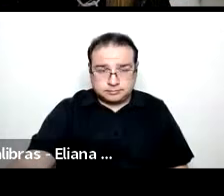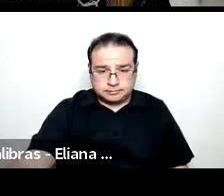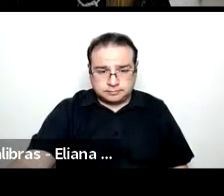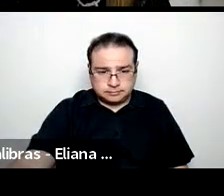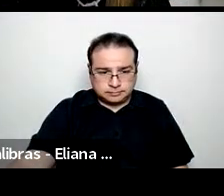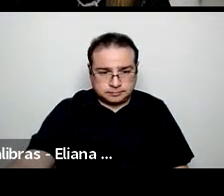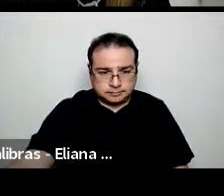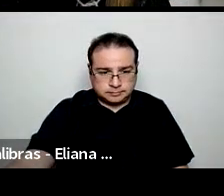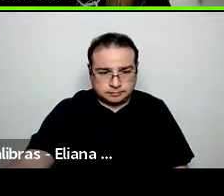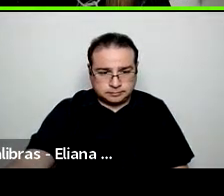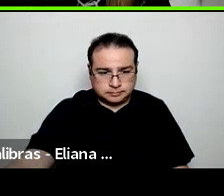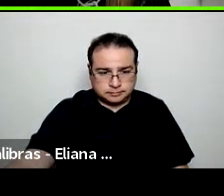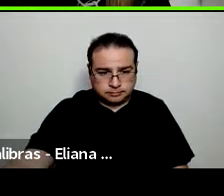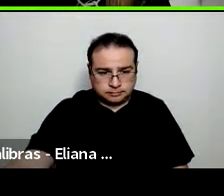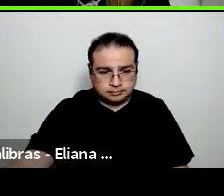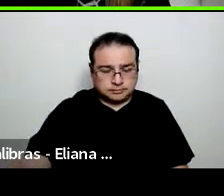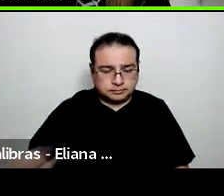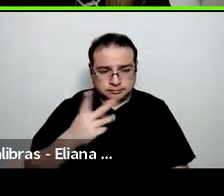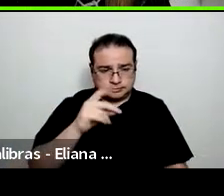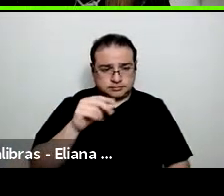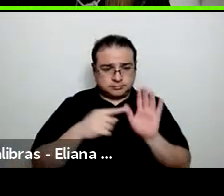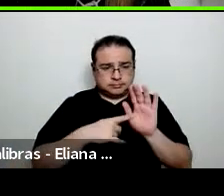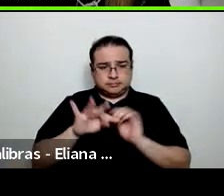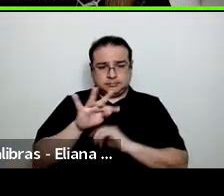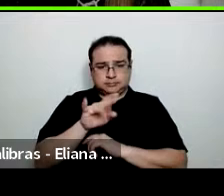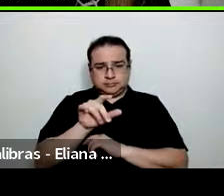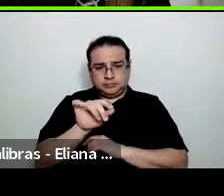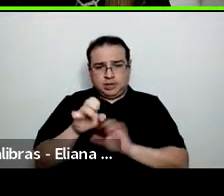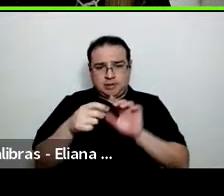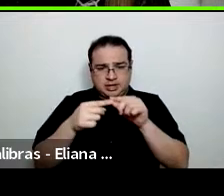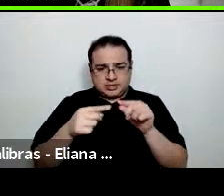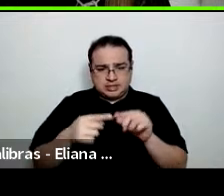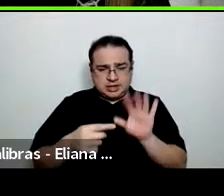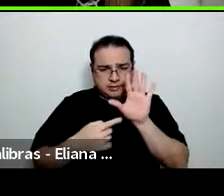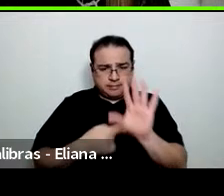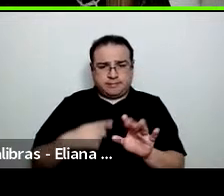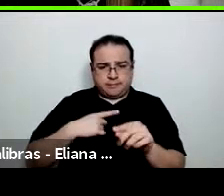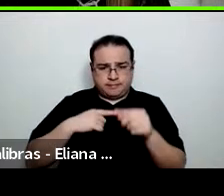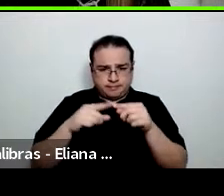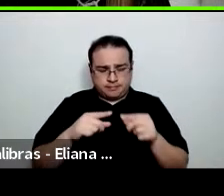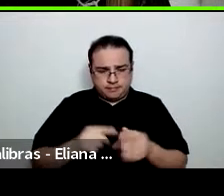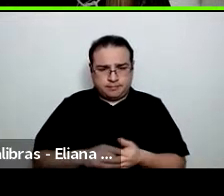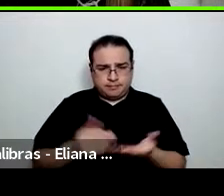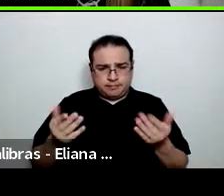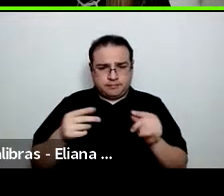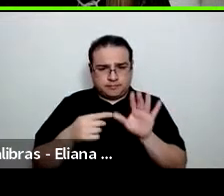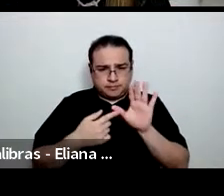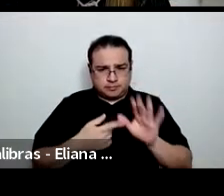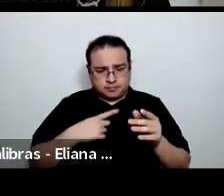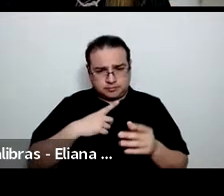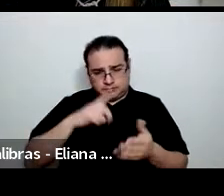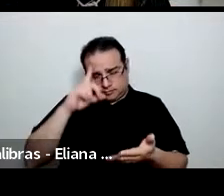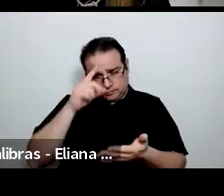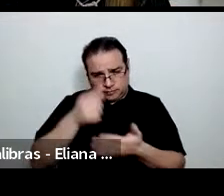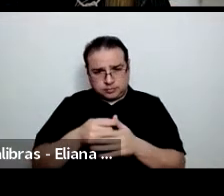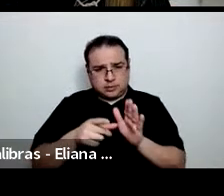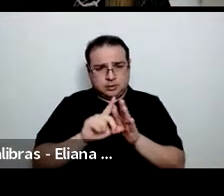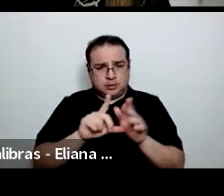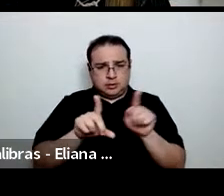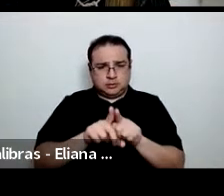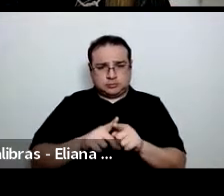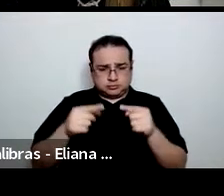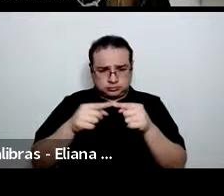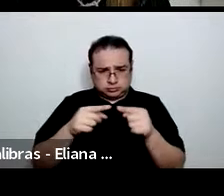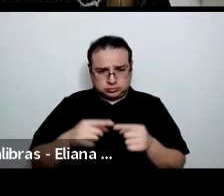do enunciado nº 35 da SDS é a do ácido É cabível recurso imediato contra decisão interlocutória proferida